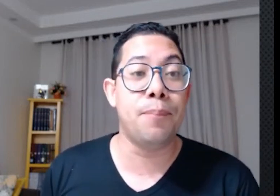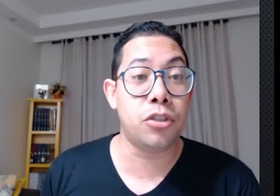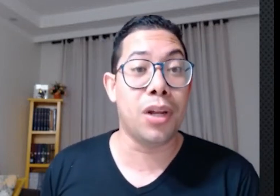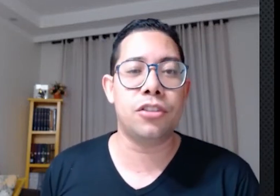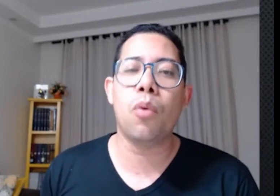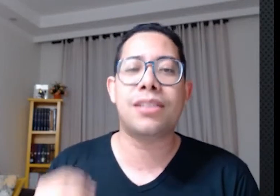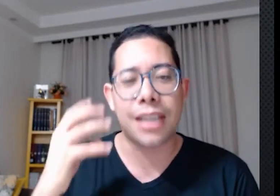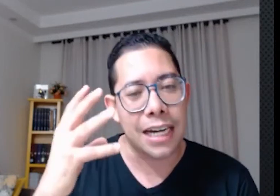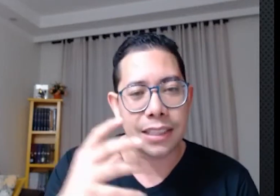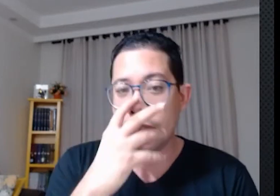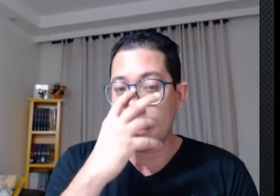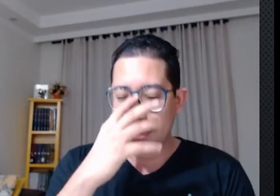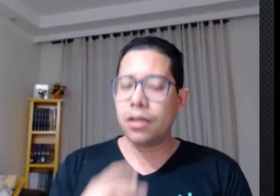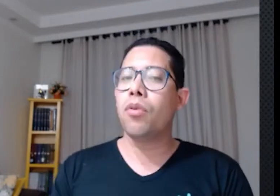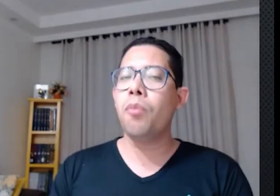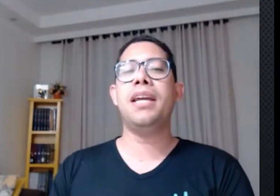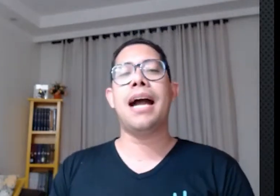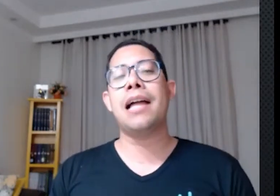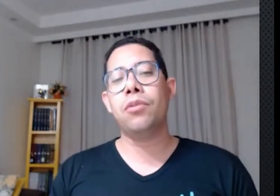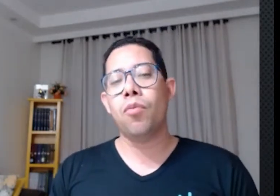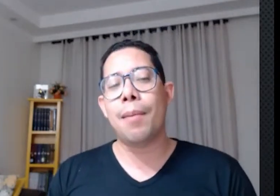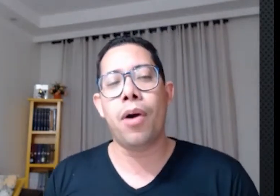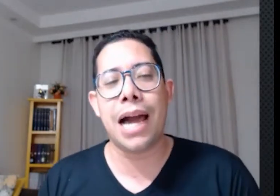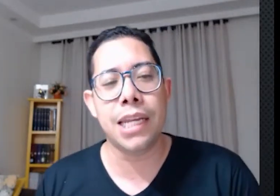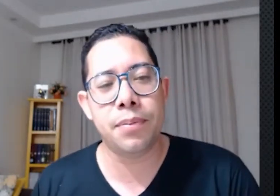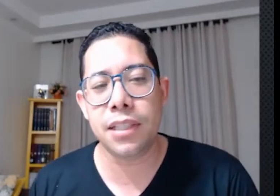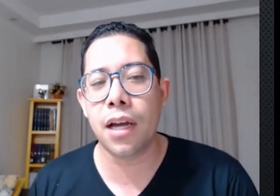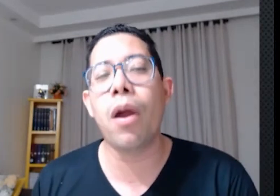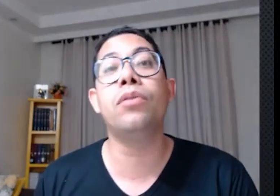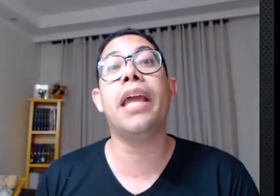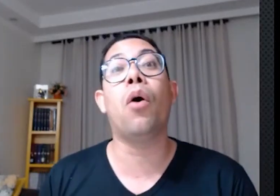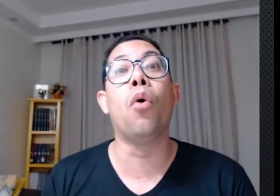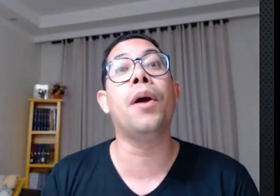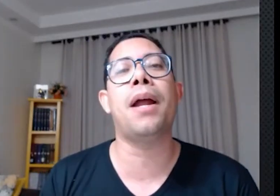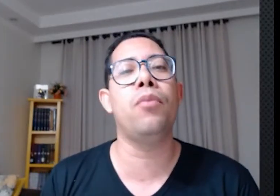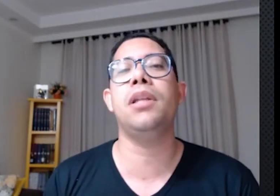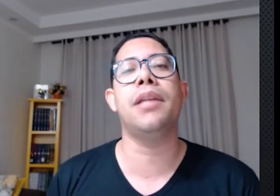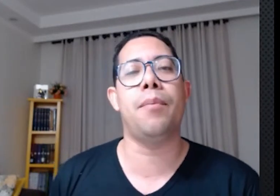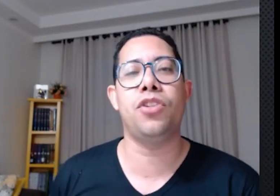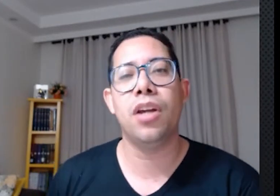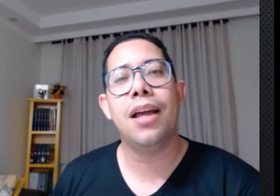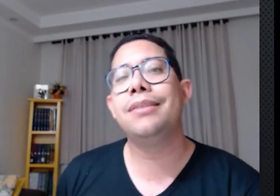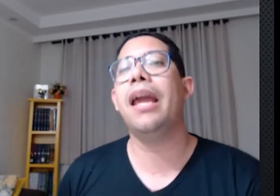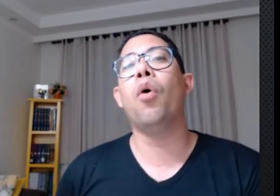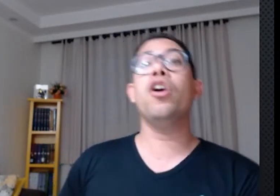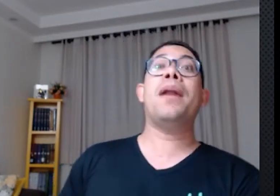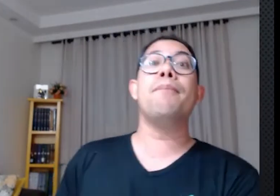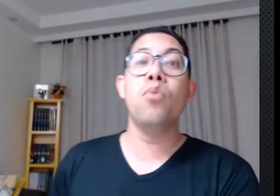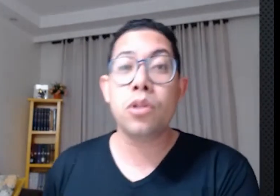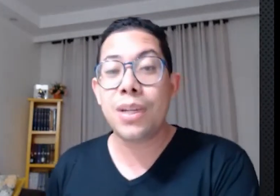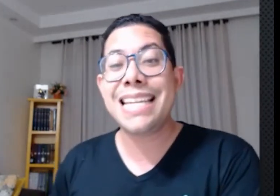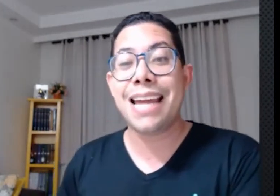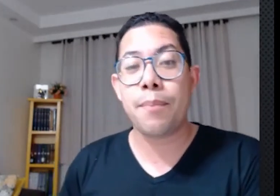as epístolas ou as cartas são complicado, o Apocalipse então é o terror para muito intérprete. Terror